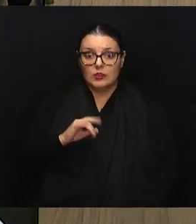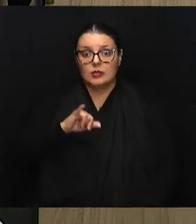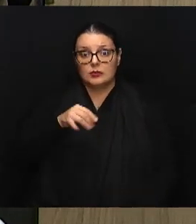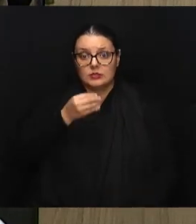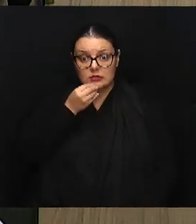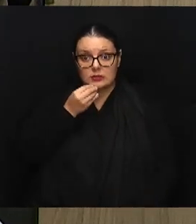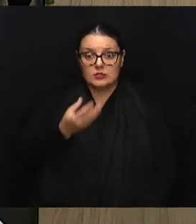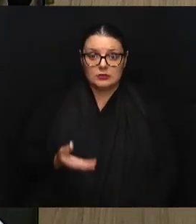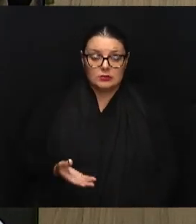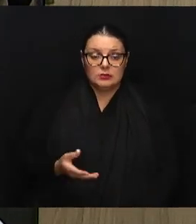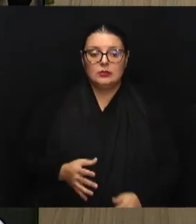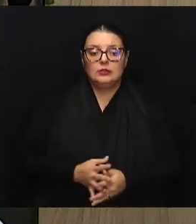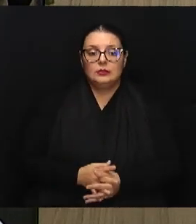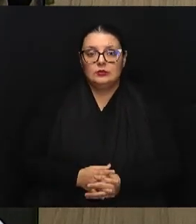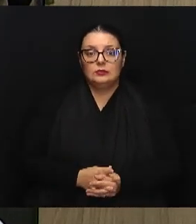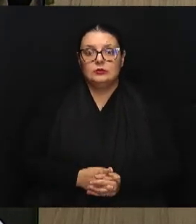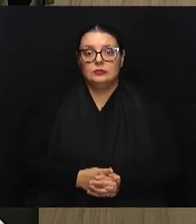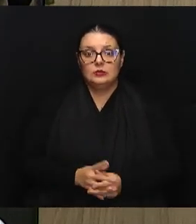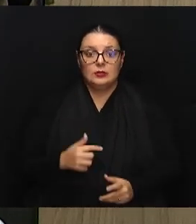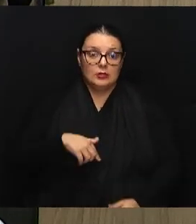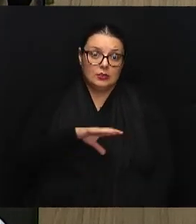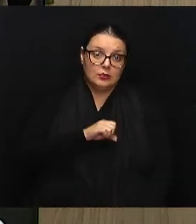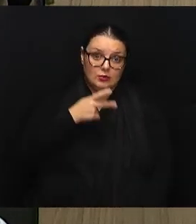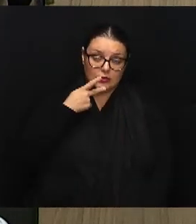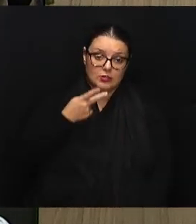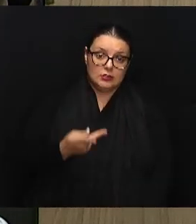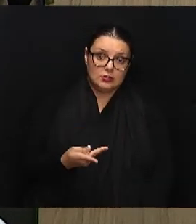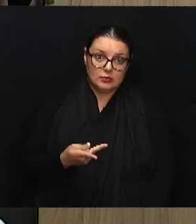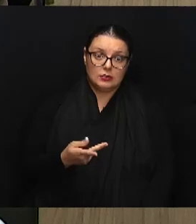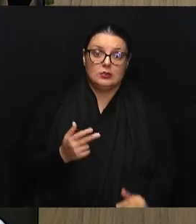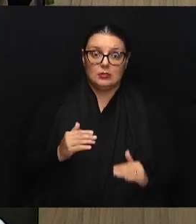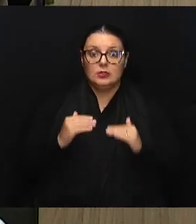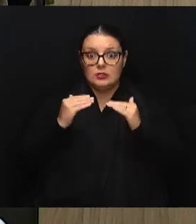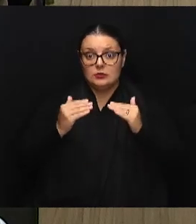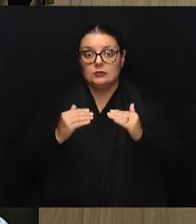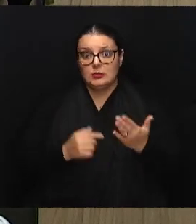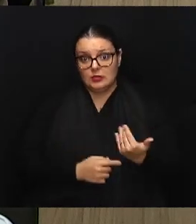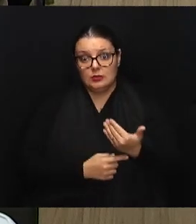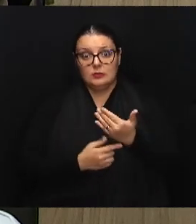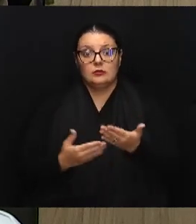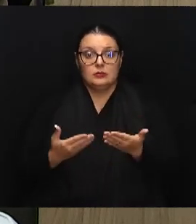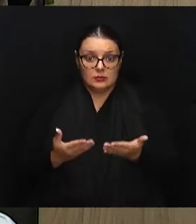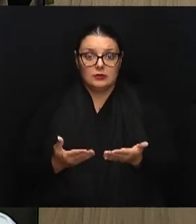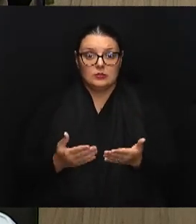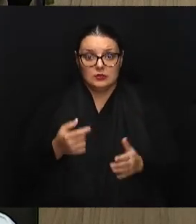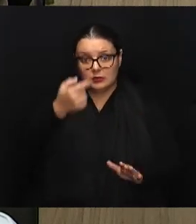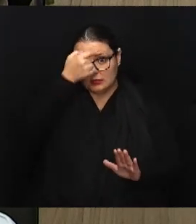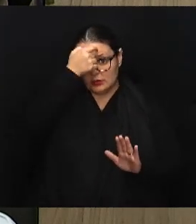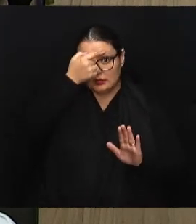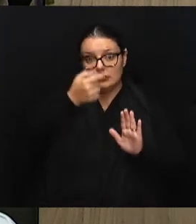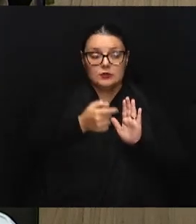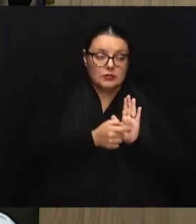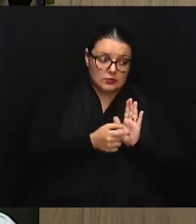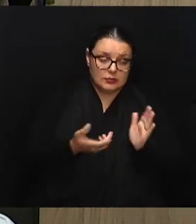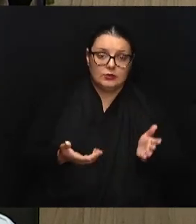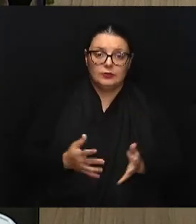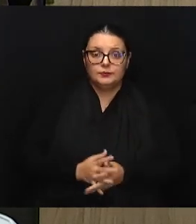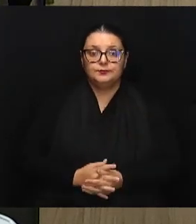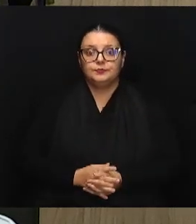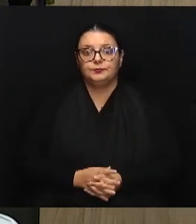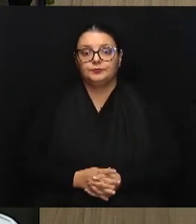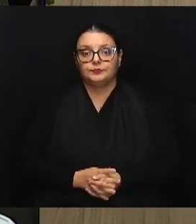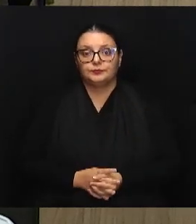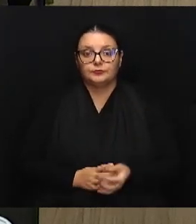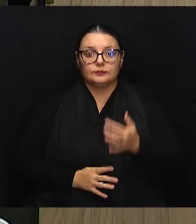essas oportunidades. E eu gosto de falar muito que, acima de tudo, a tecnologia está aí, a inteligência artificial, né? Mas